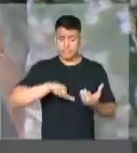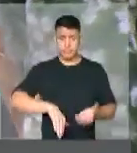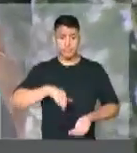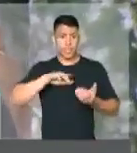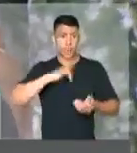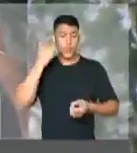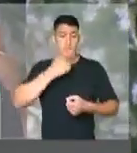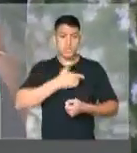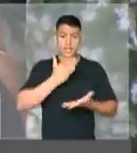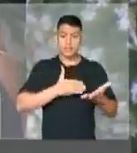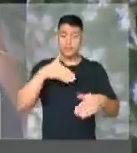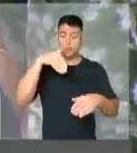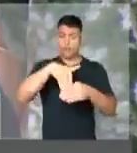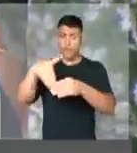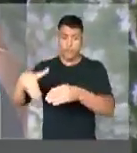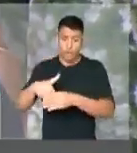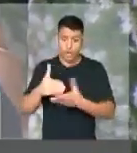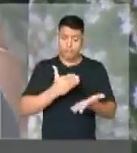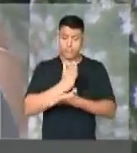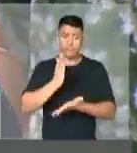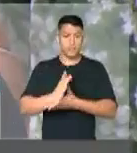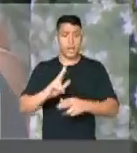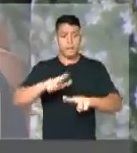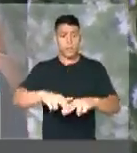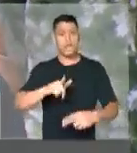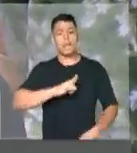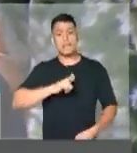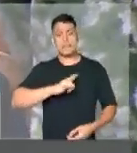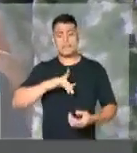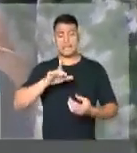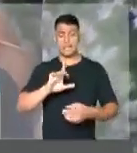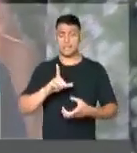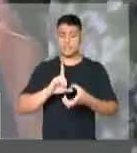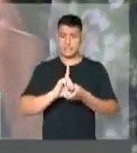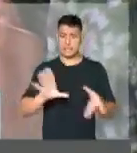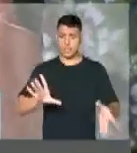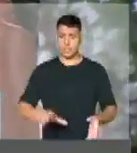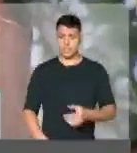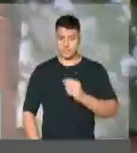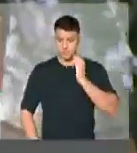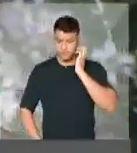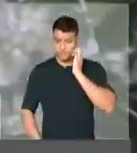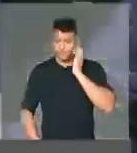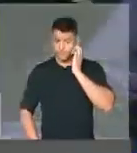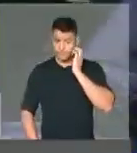eleger cada um dos deputados porque tem democracia. Não porque tem ditadura, porque é o primeiro lugar a ser fechado. Obrigado, presidente.